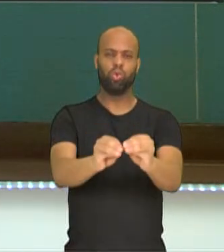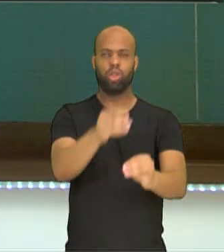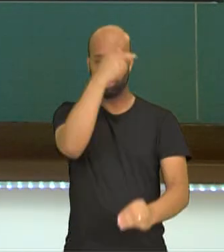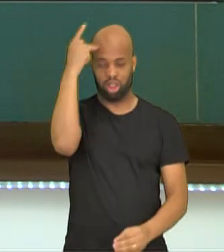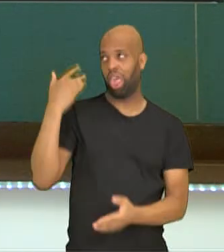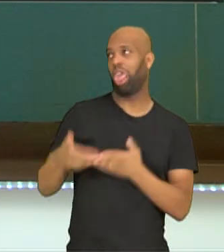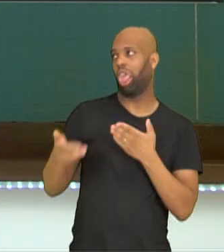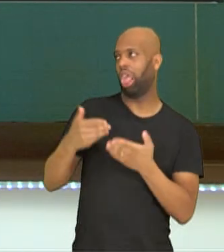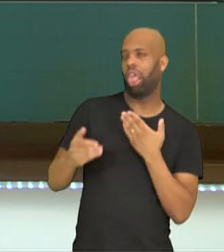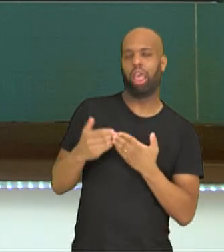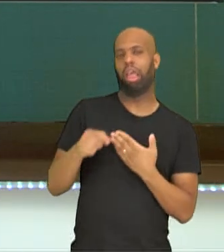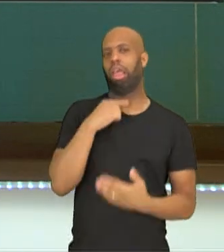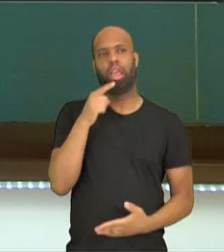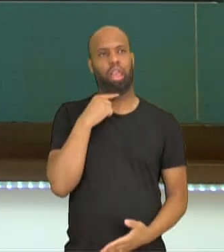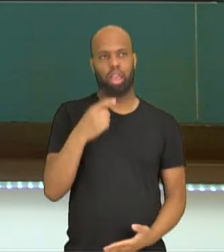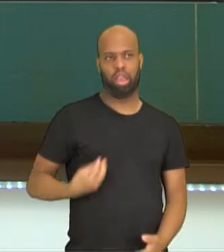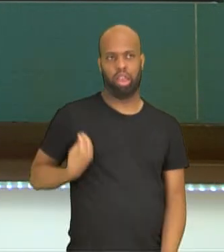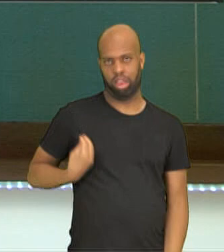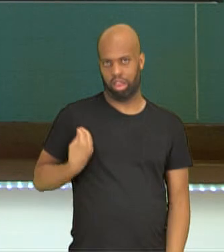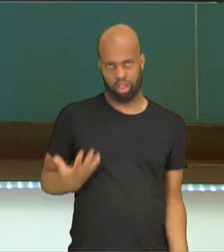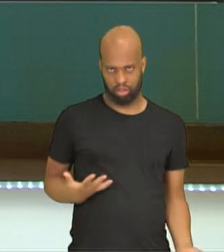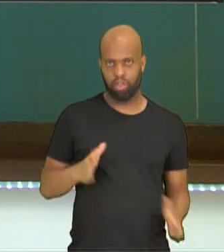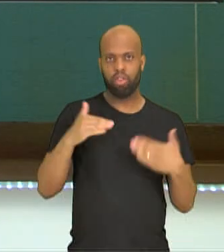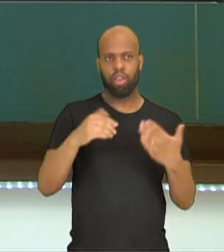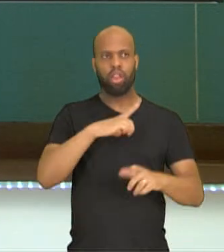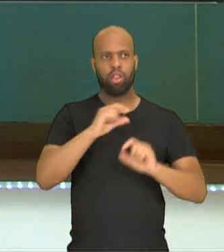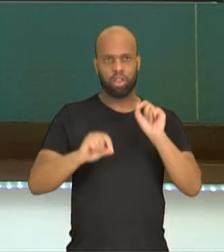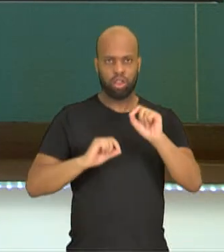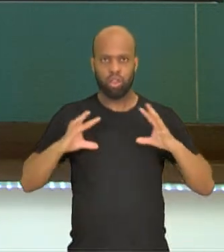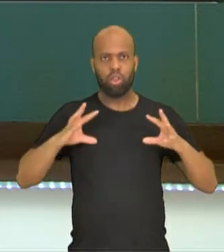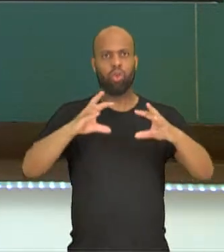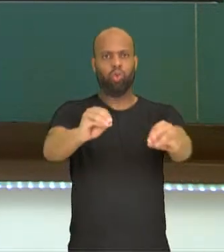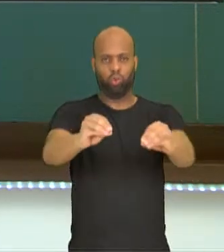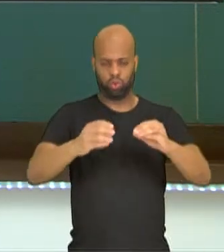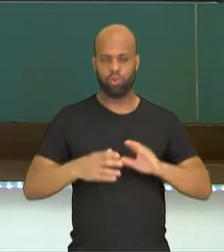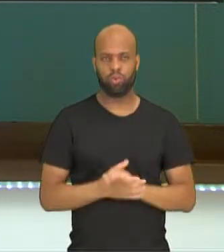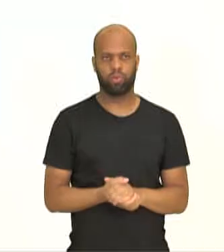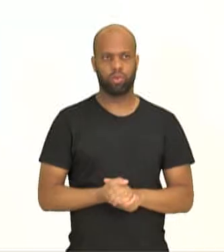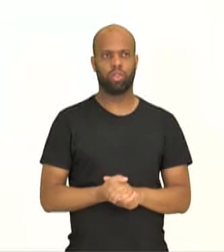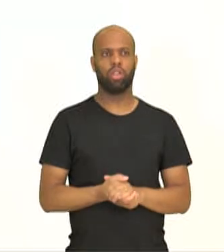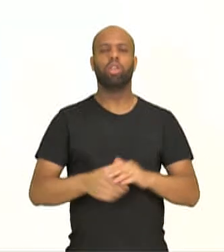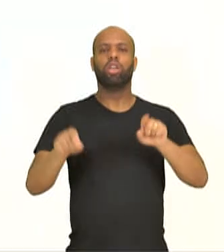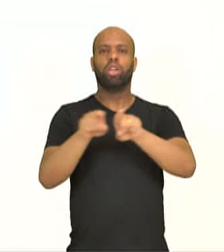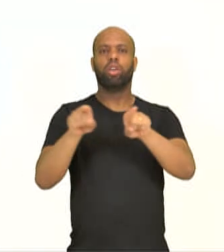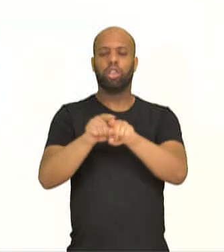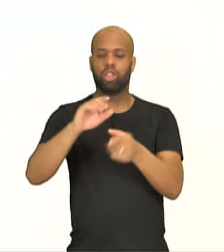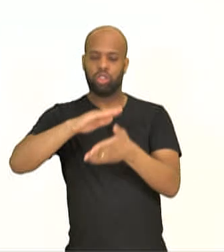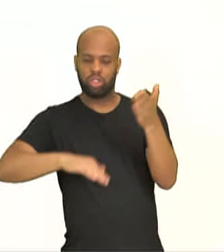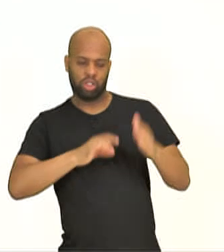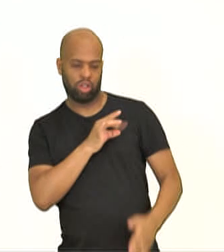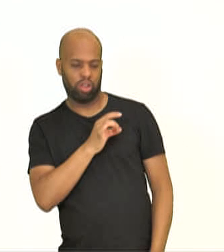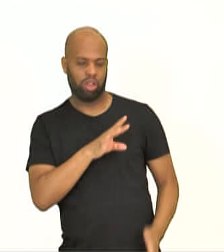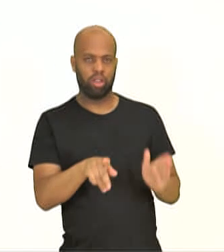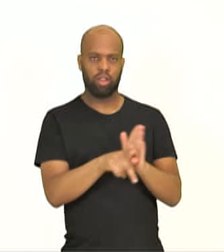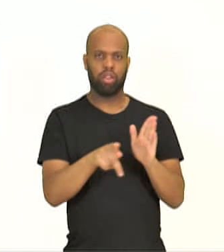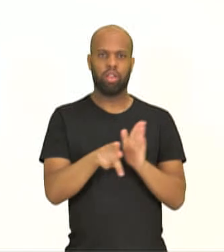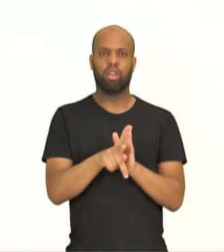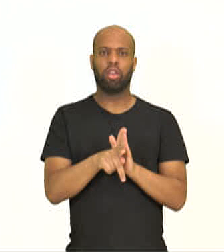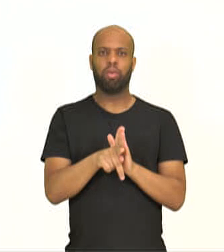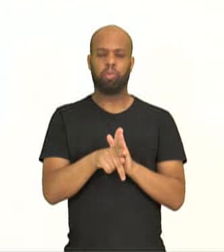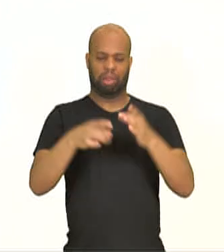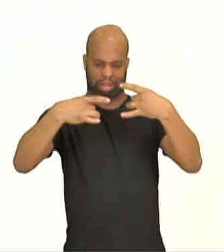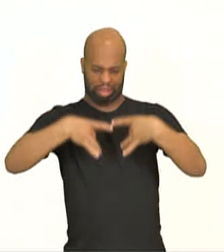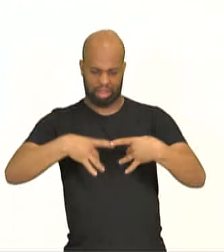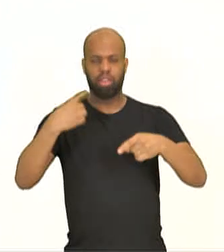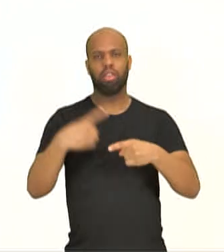de perda, de incompetência. Ela evolui para todos da mesma maneira. Ela elimina o medo da rejeição, porque a partir do momento